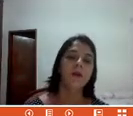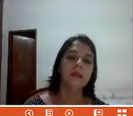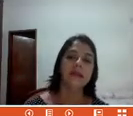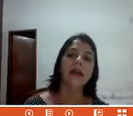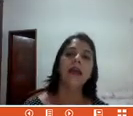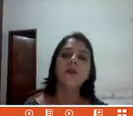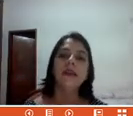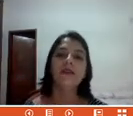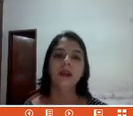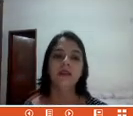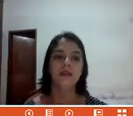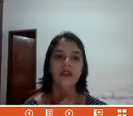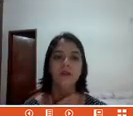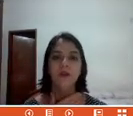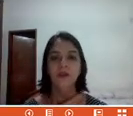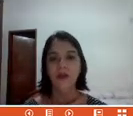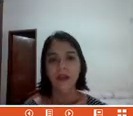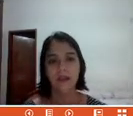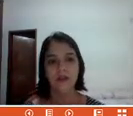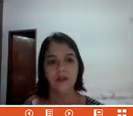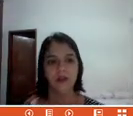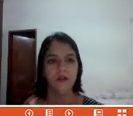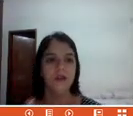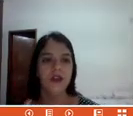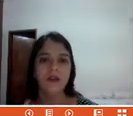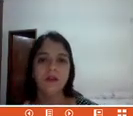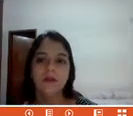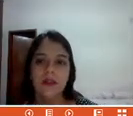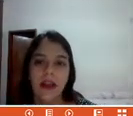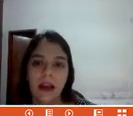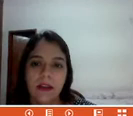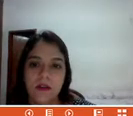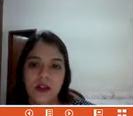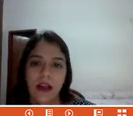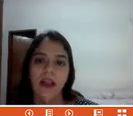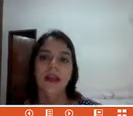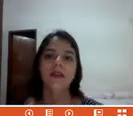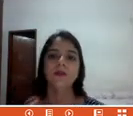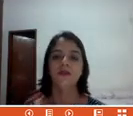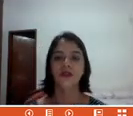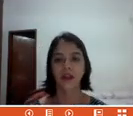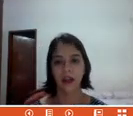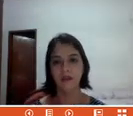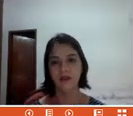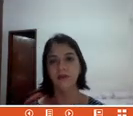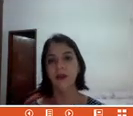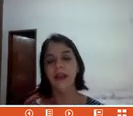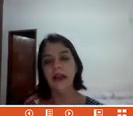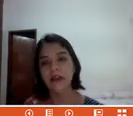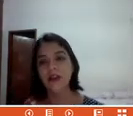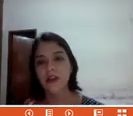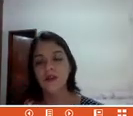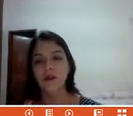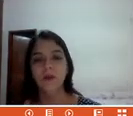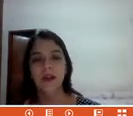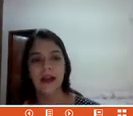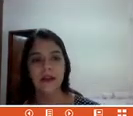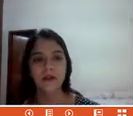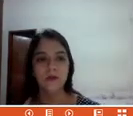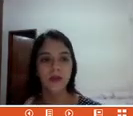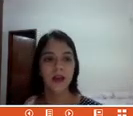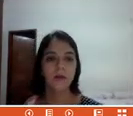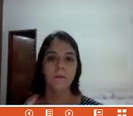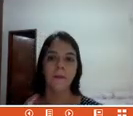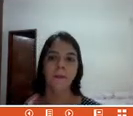anos, após esse reconhecimento em 2002, surgiram outros decretos de leis, outros direitos também garantidos à